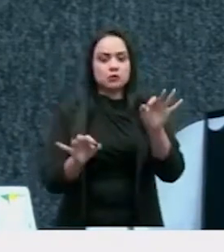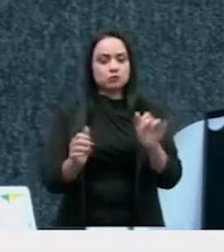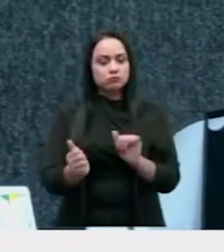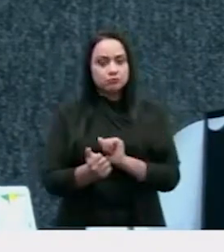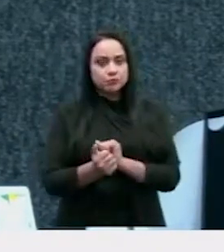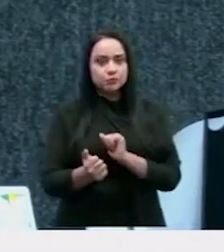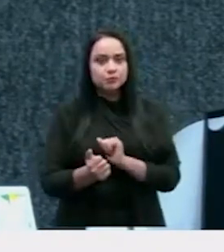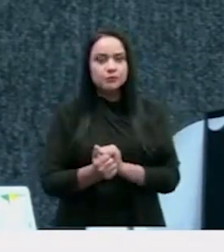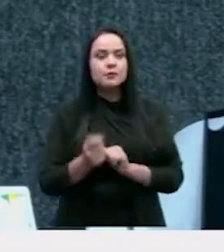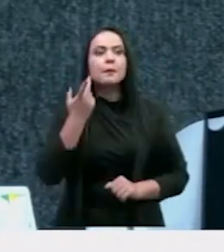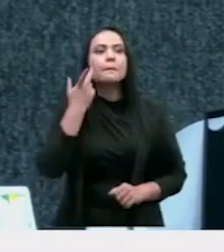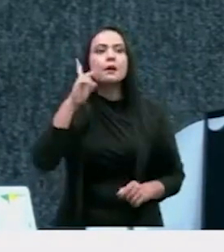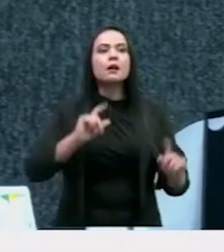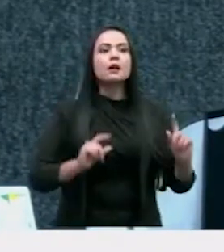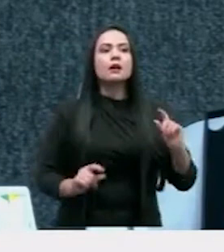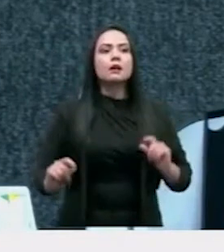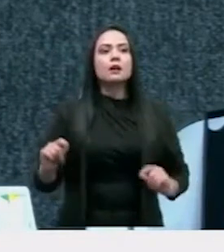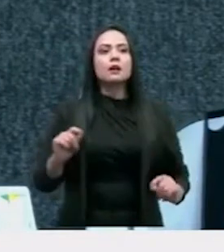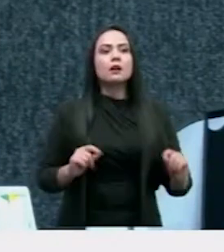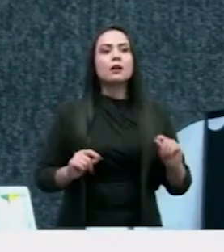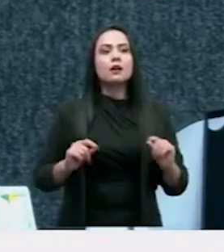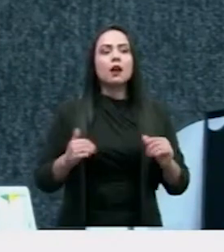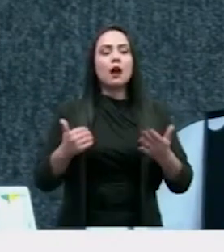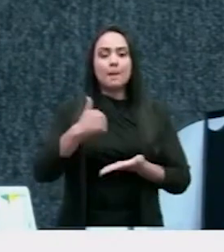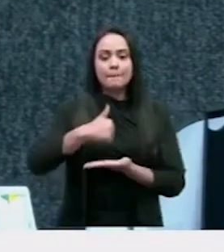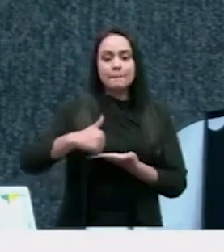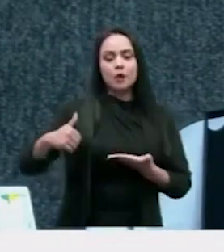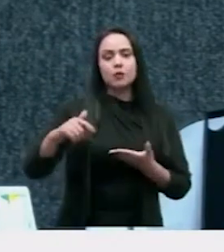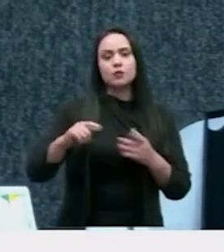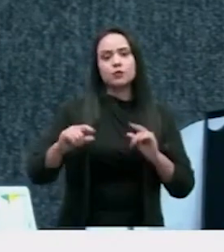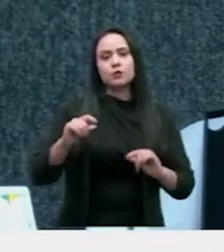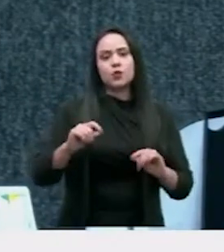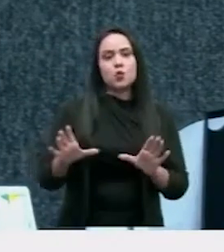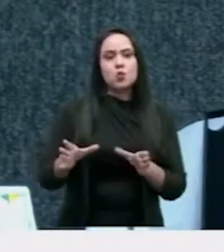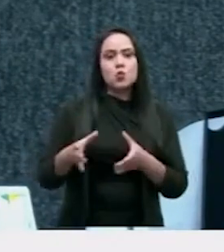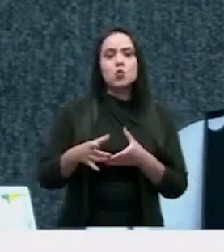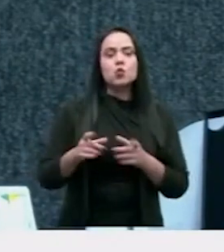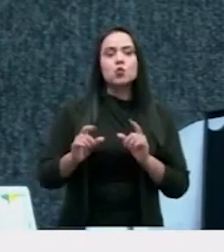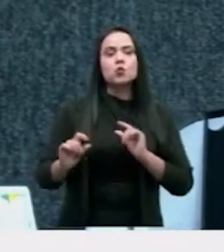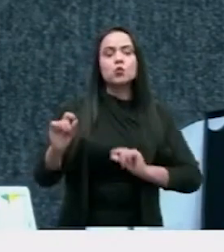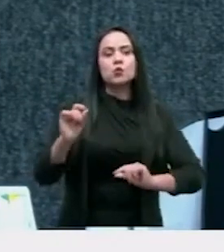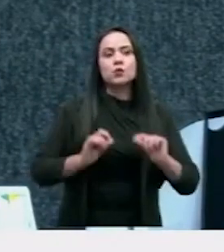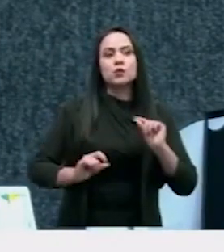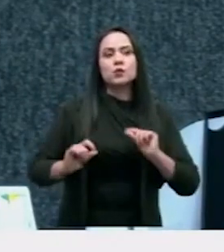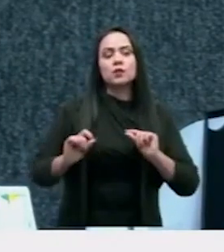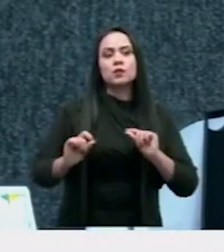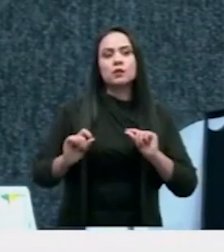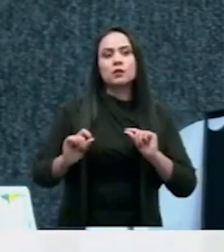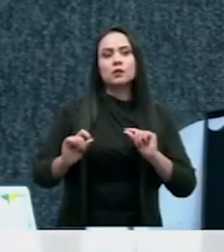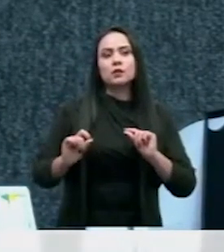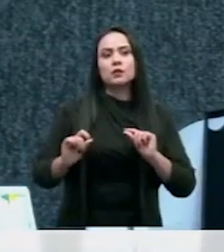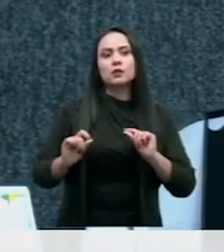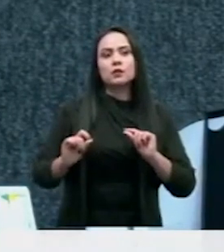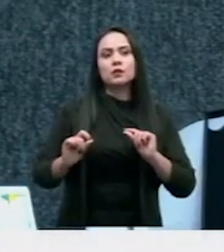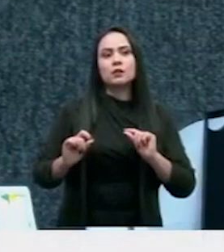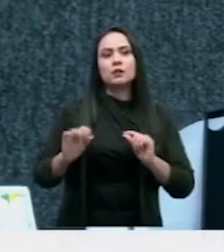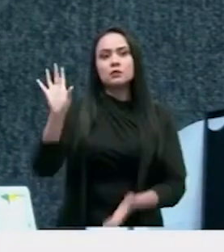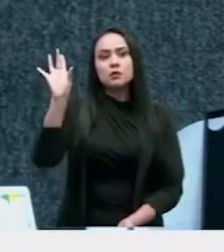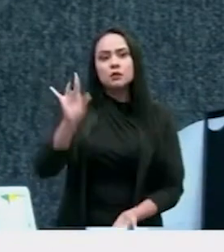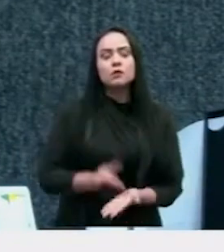conjunta para a extinção de um conjunto muito grande de de execuções